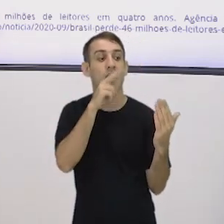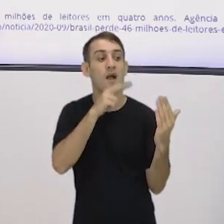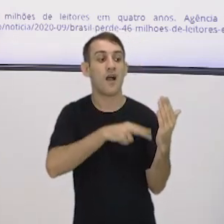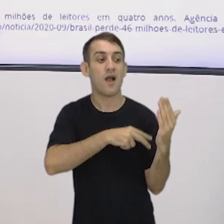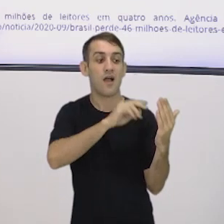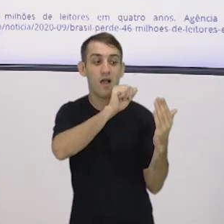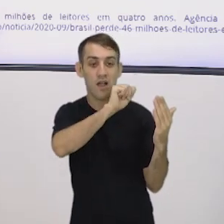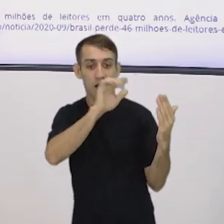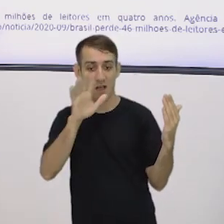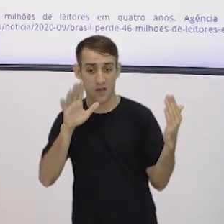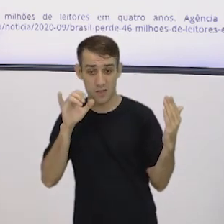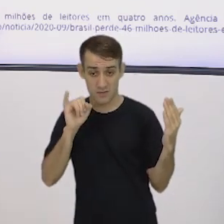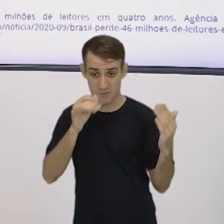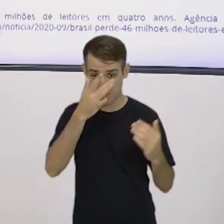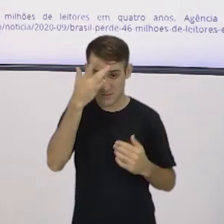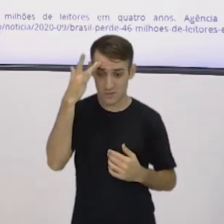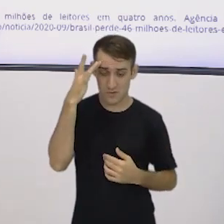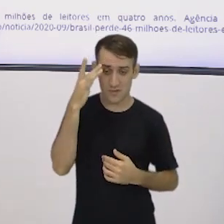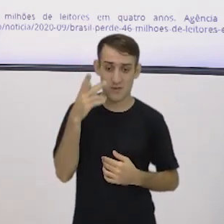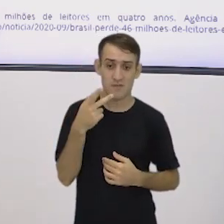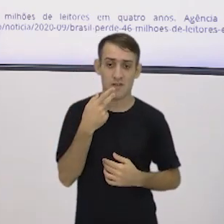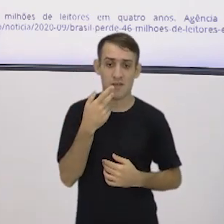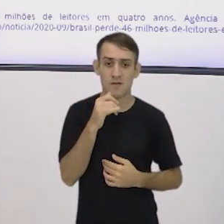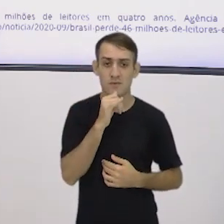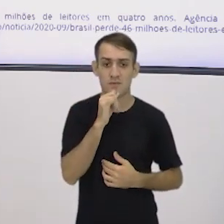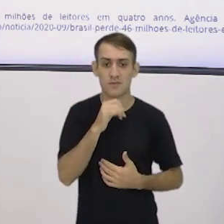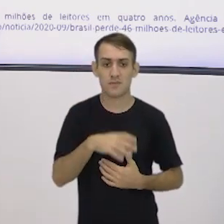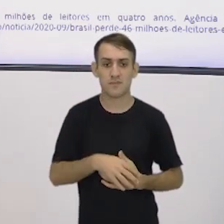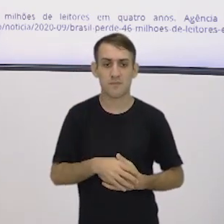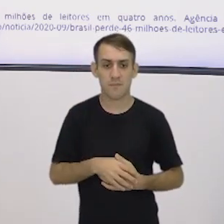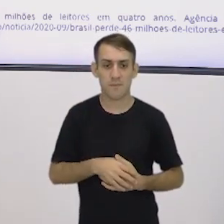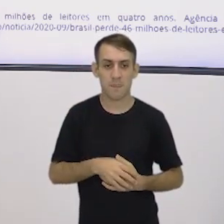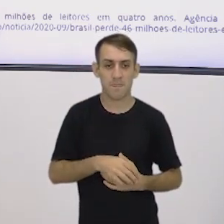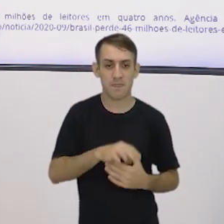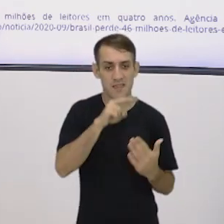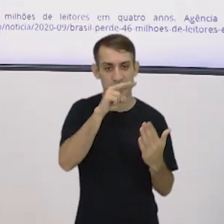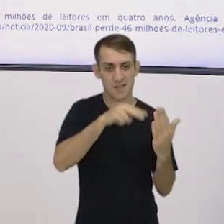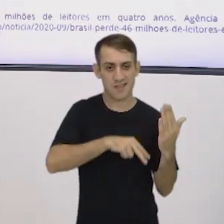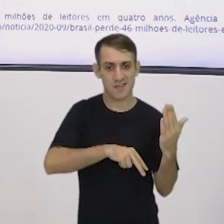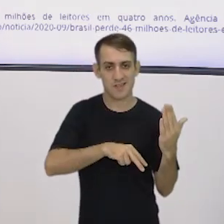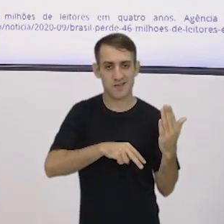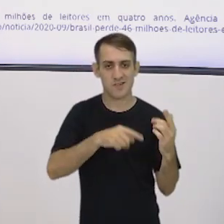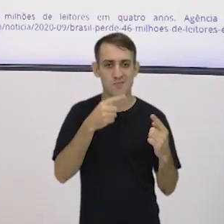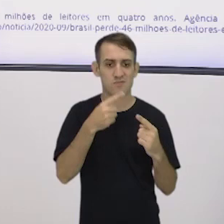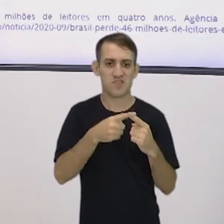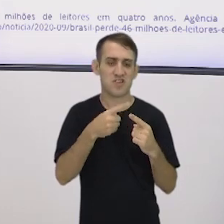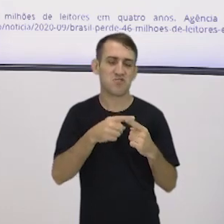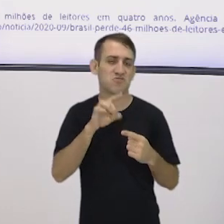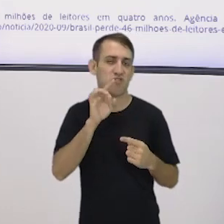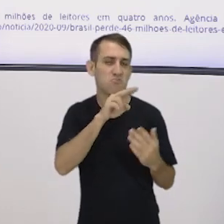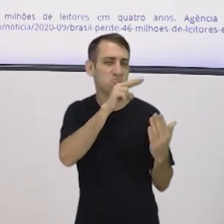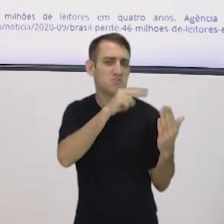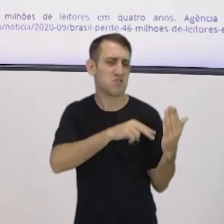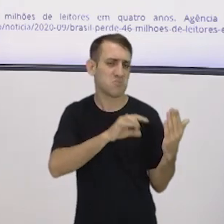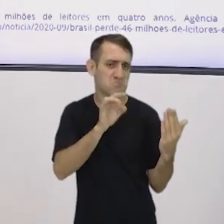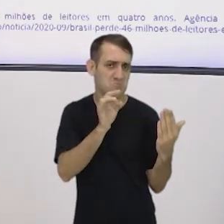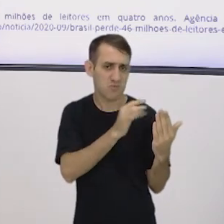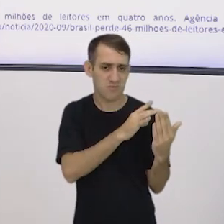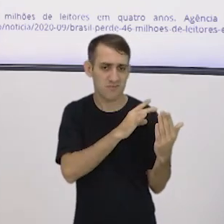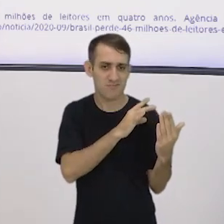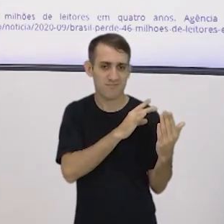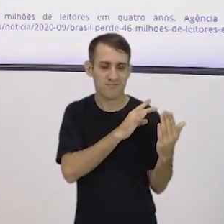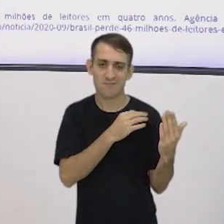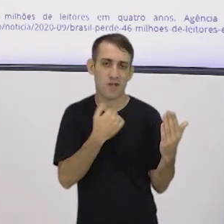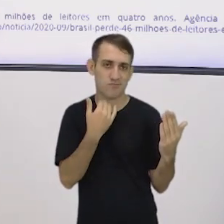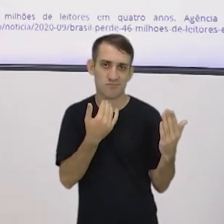aquilo. Se você falar que você leu, mas porque você só decodificou, você